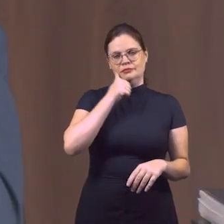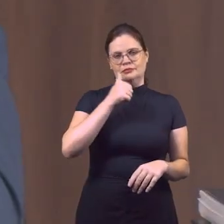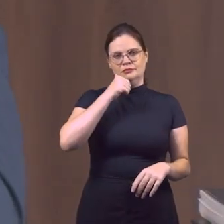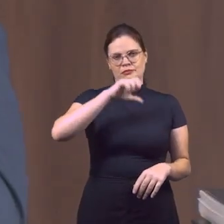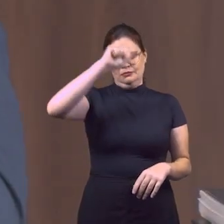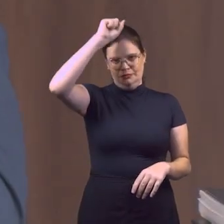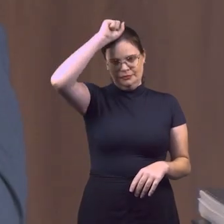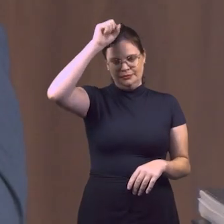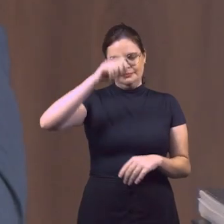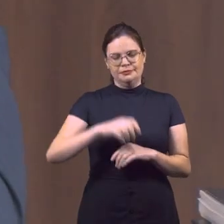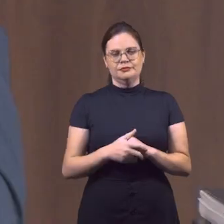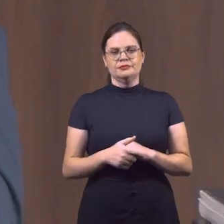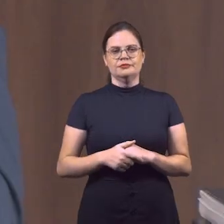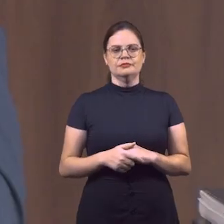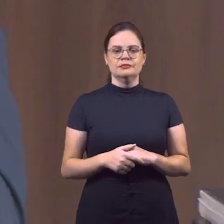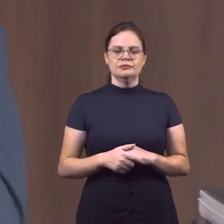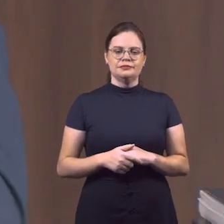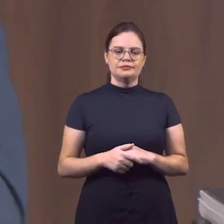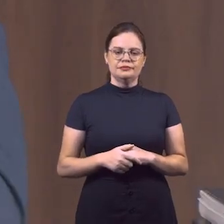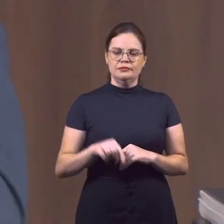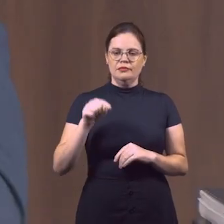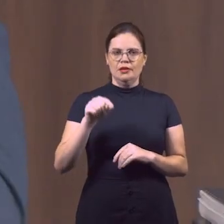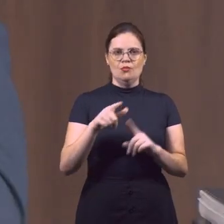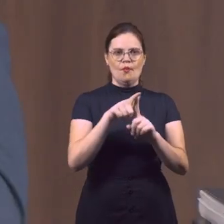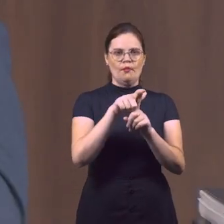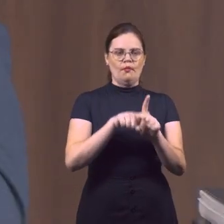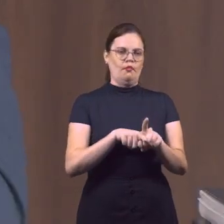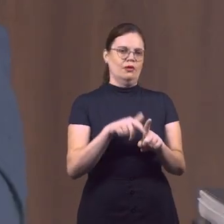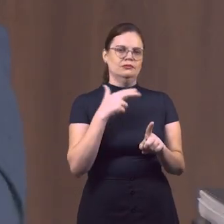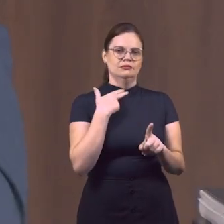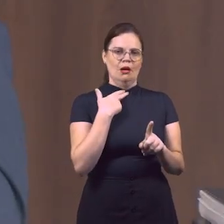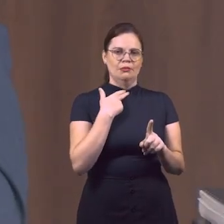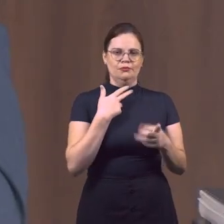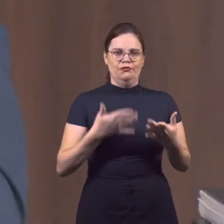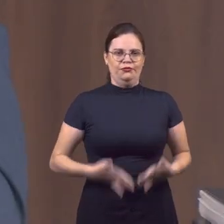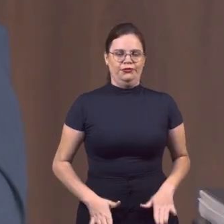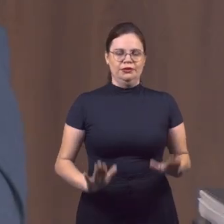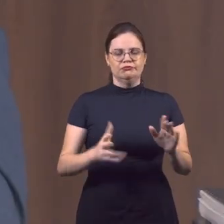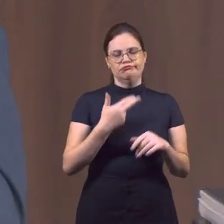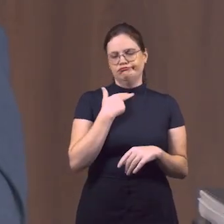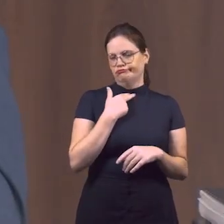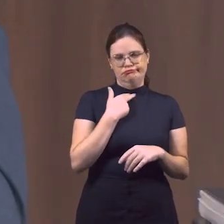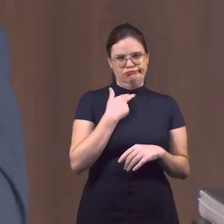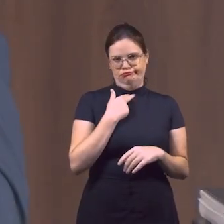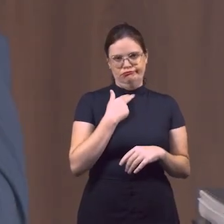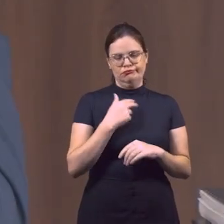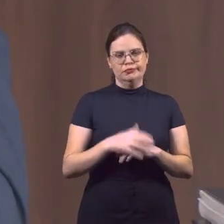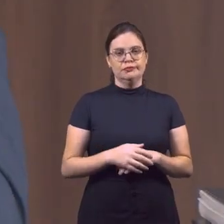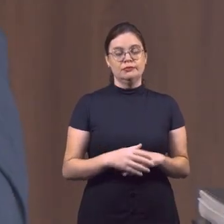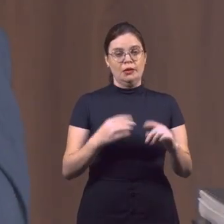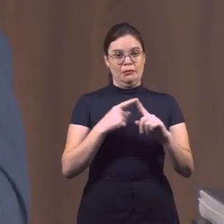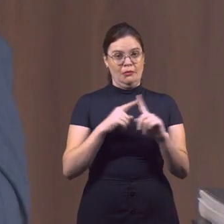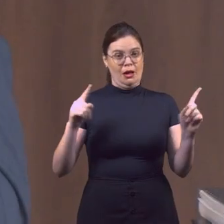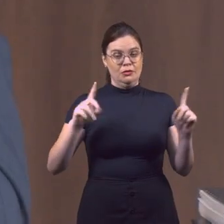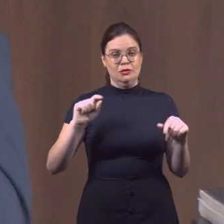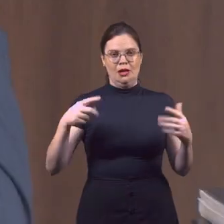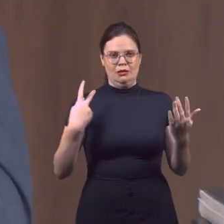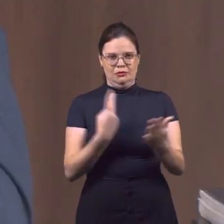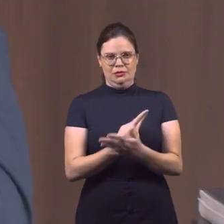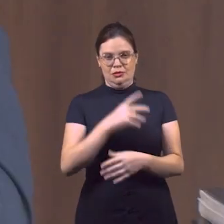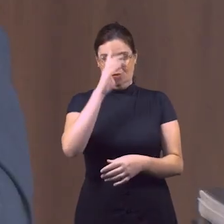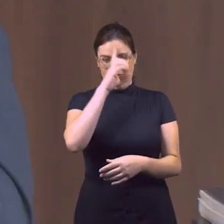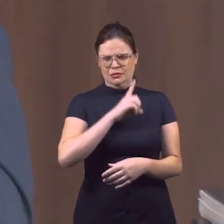era estéril, né? Ela não podia gerar. Mas Deus, com o seu poder, com a sua